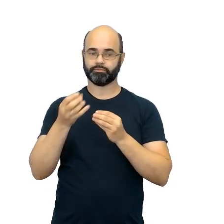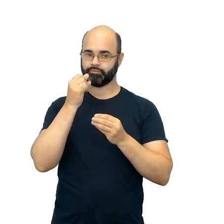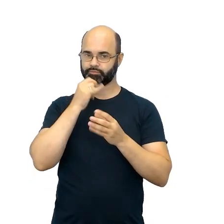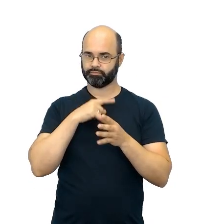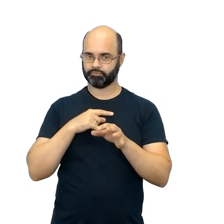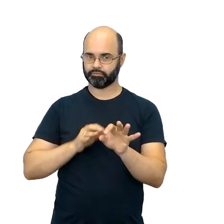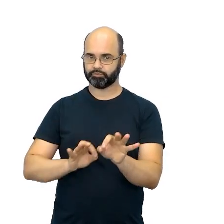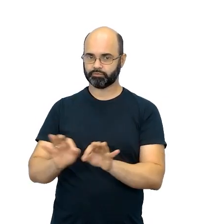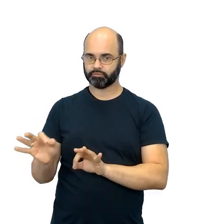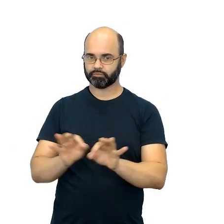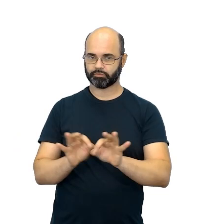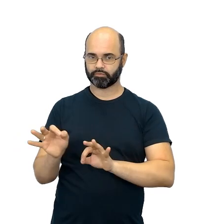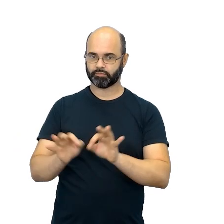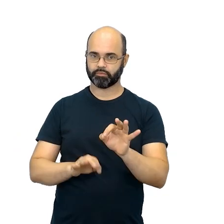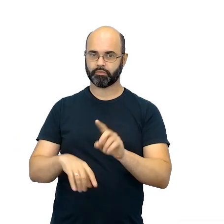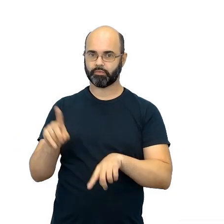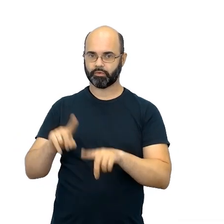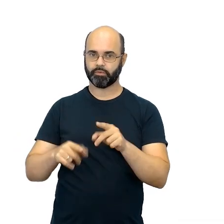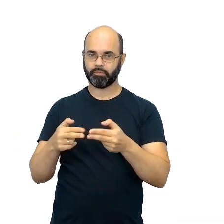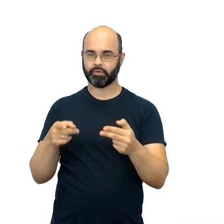para a gente. E